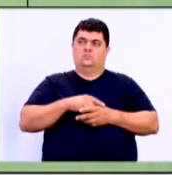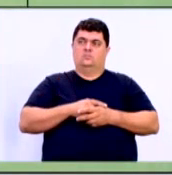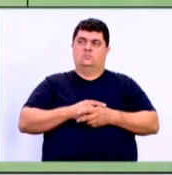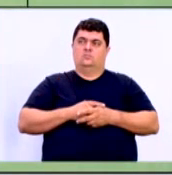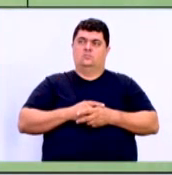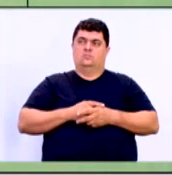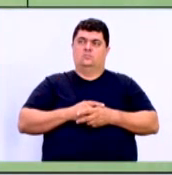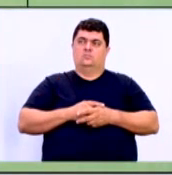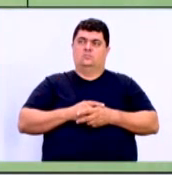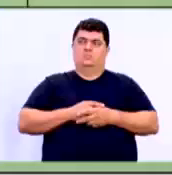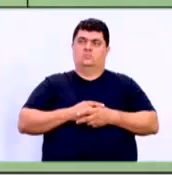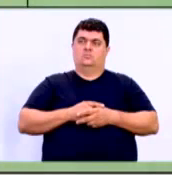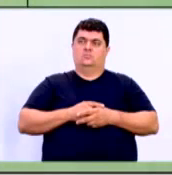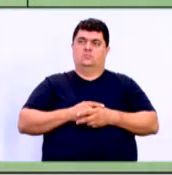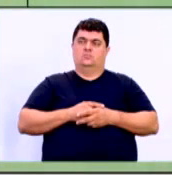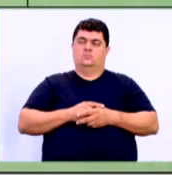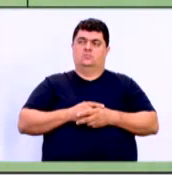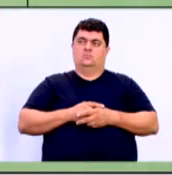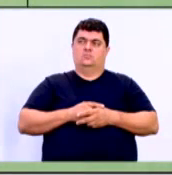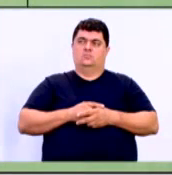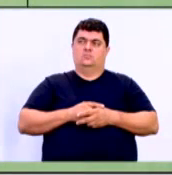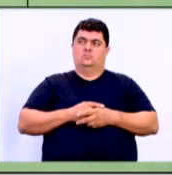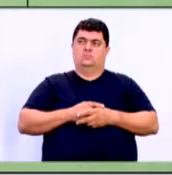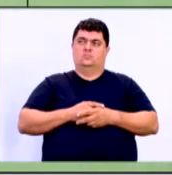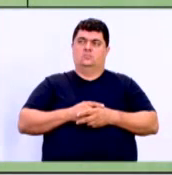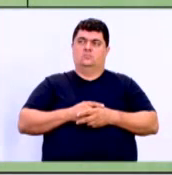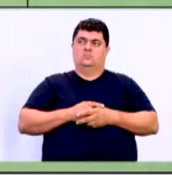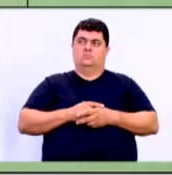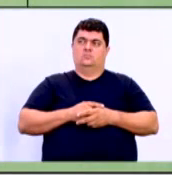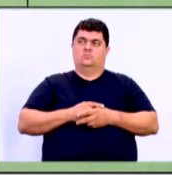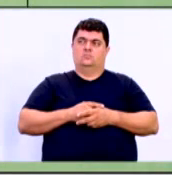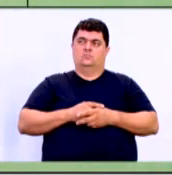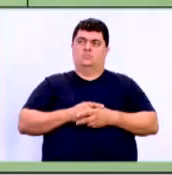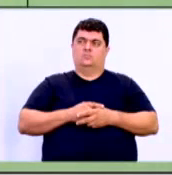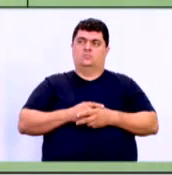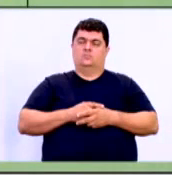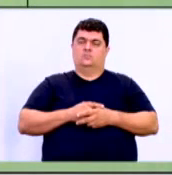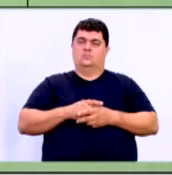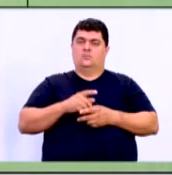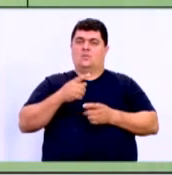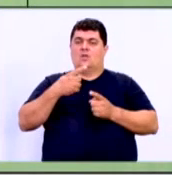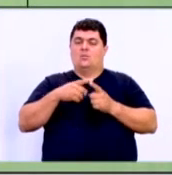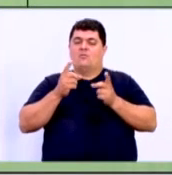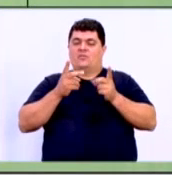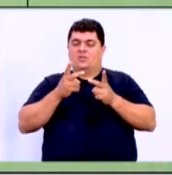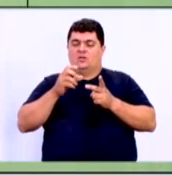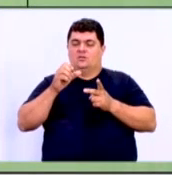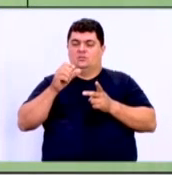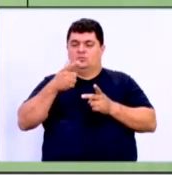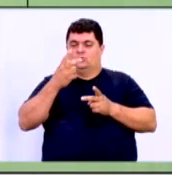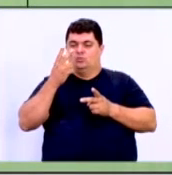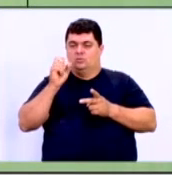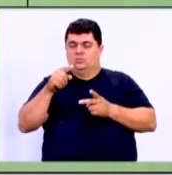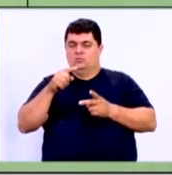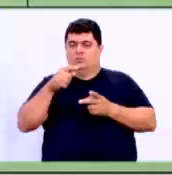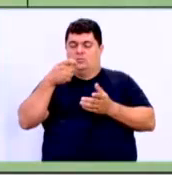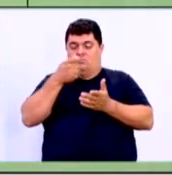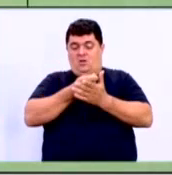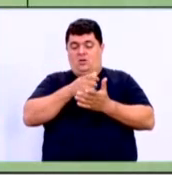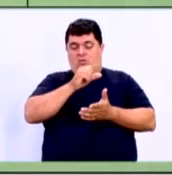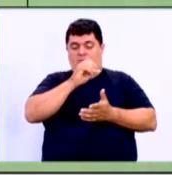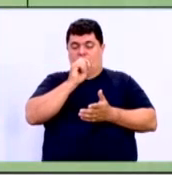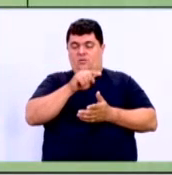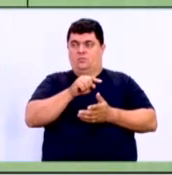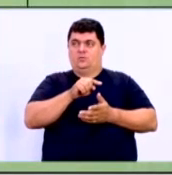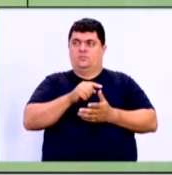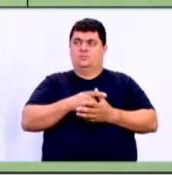90.000, certo? Então, para mim vender essas 2.000 unidades, me custaram 90.000. Vou pagar